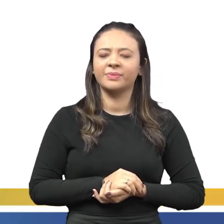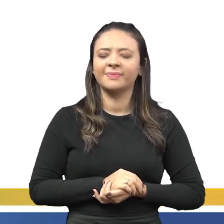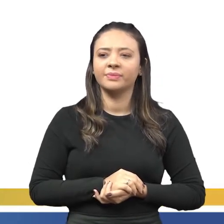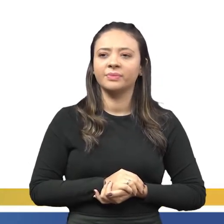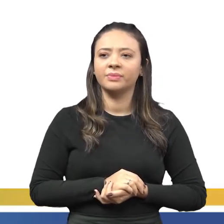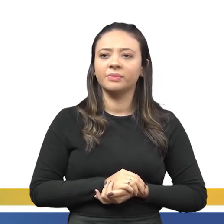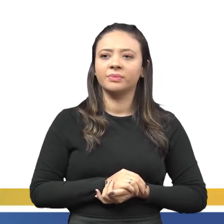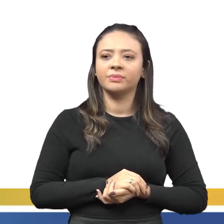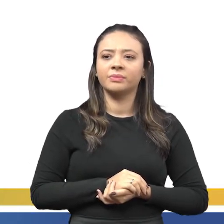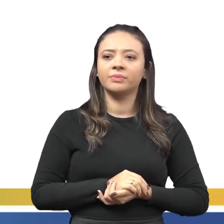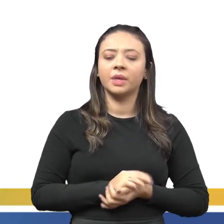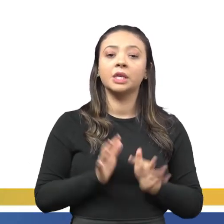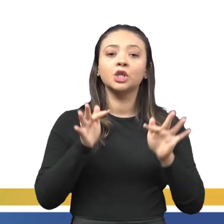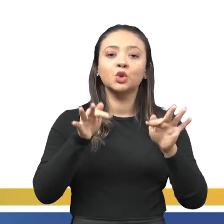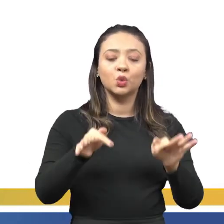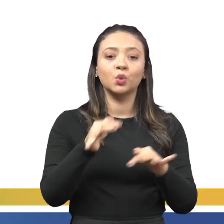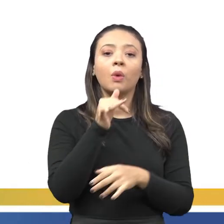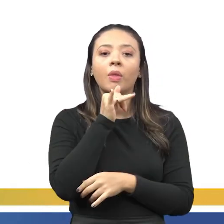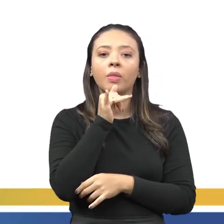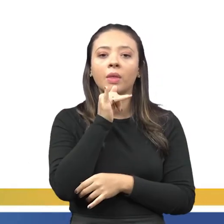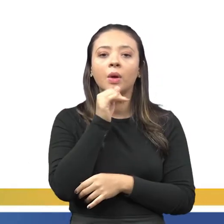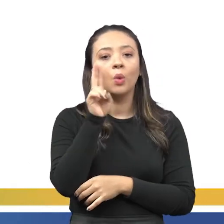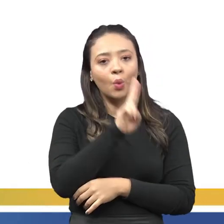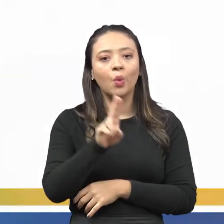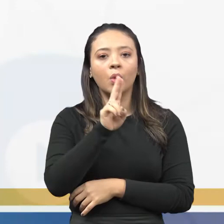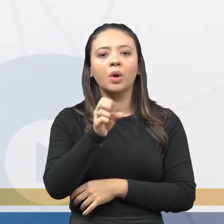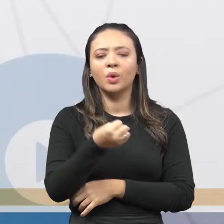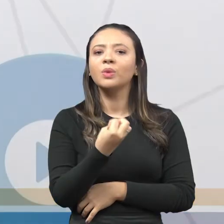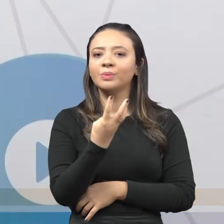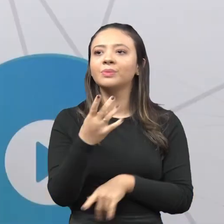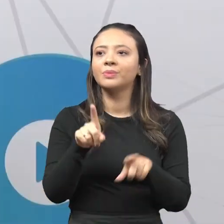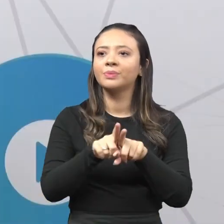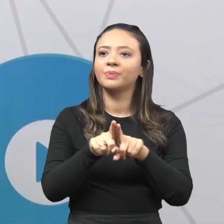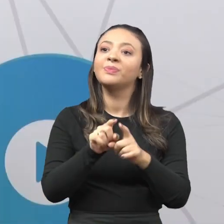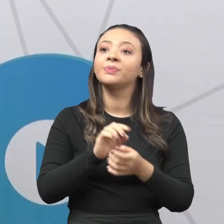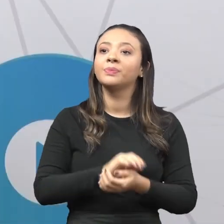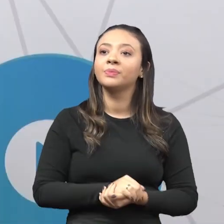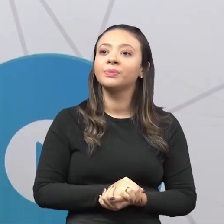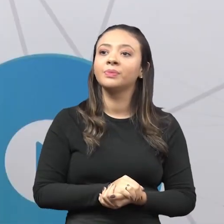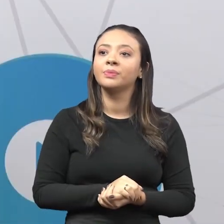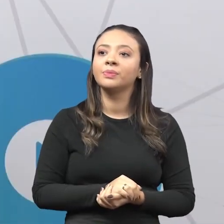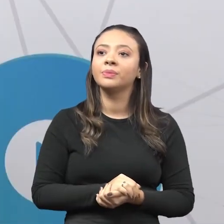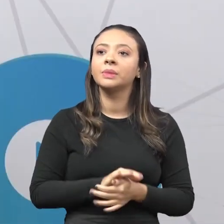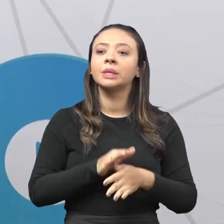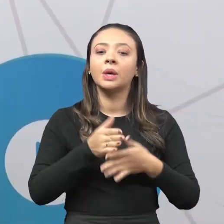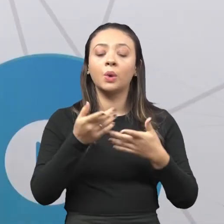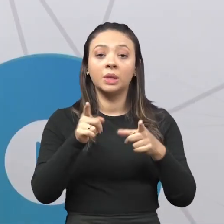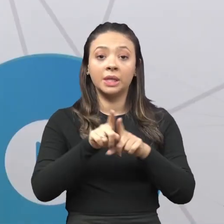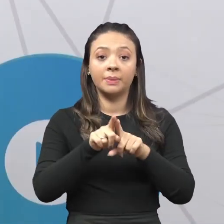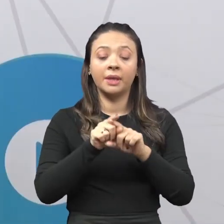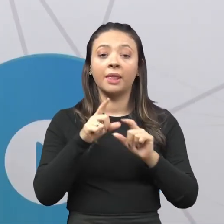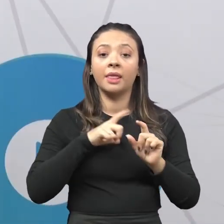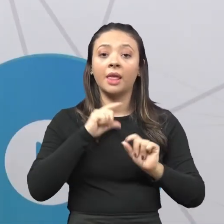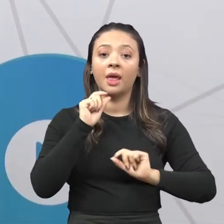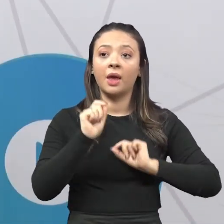a cup of coffee. Eu quero uma xícara de café. Nesse último exemplo, a gente está usando os quantificadores, certo?